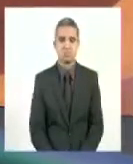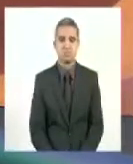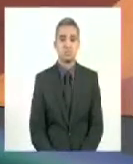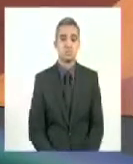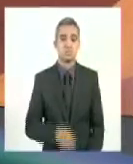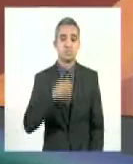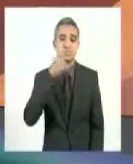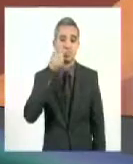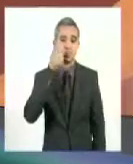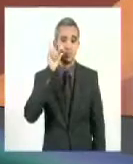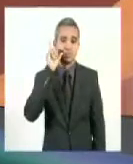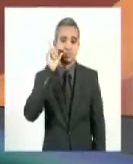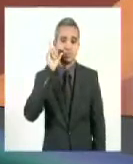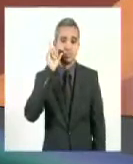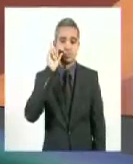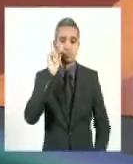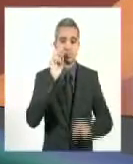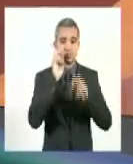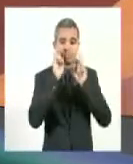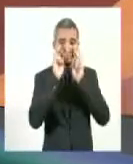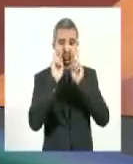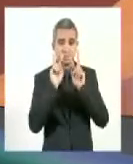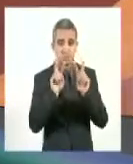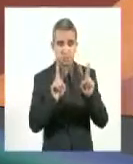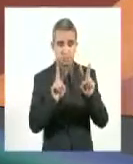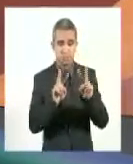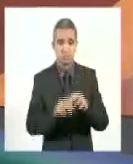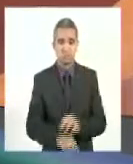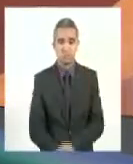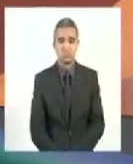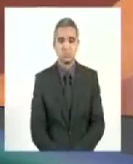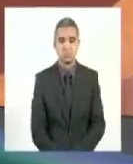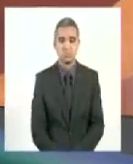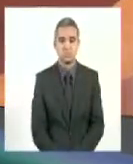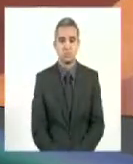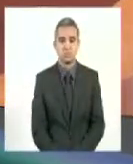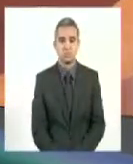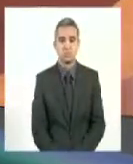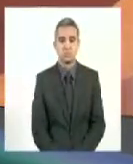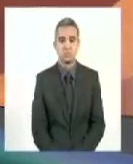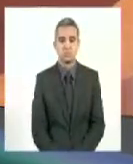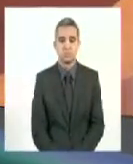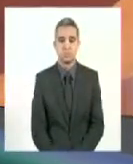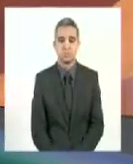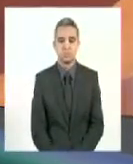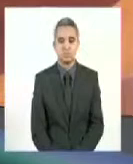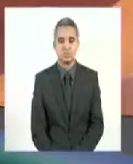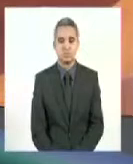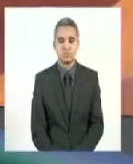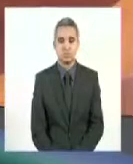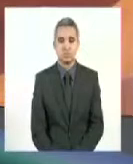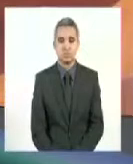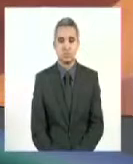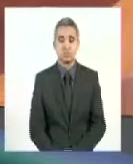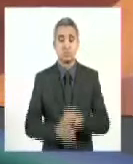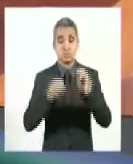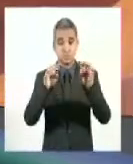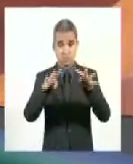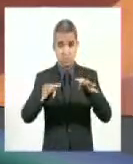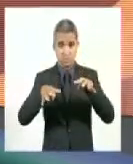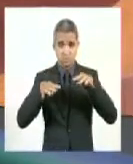Ontem nós assistimos uma sessão que os